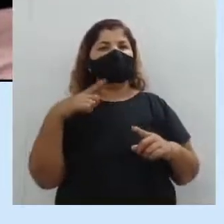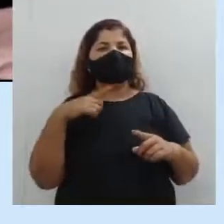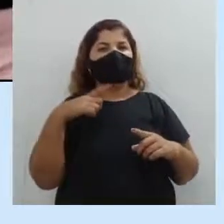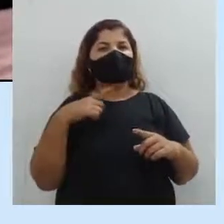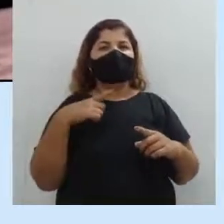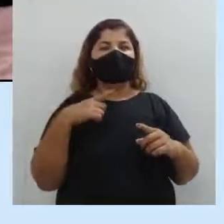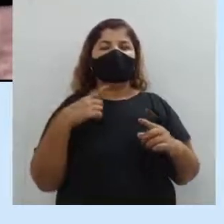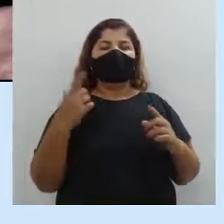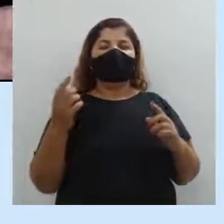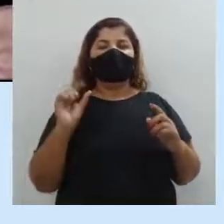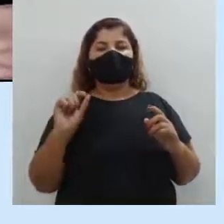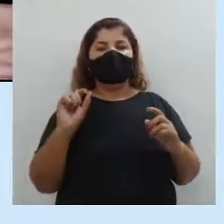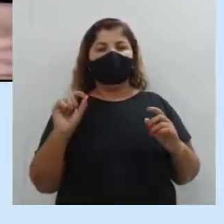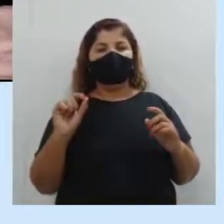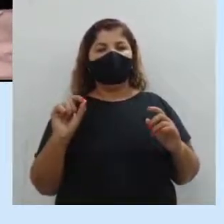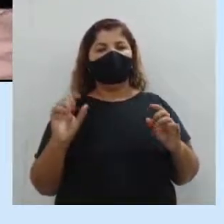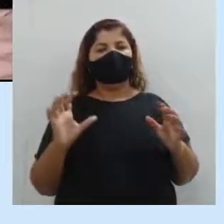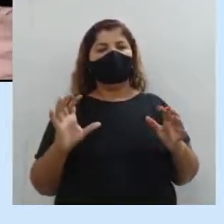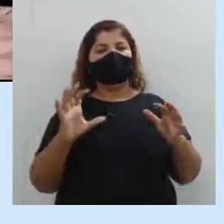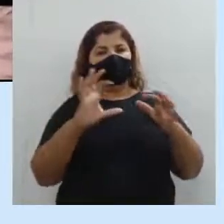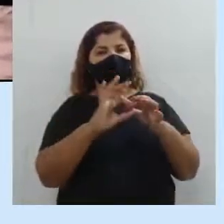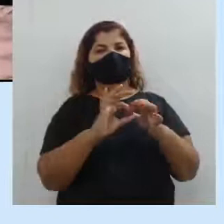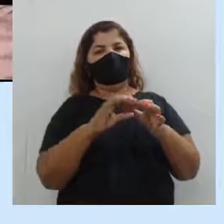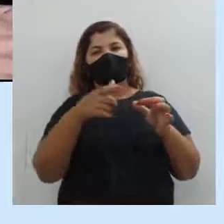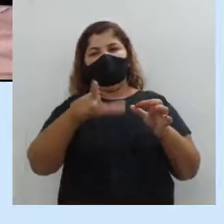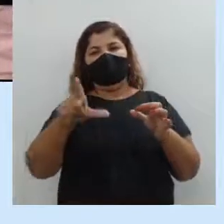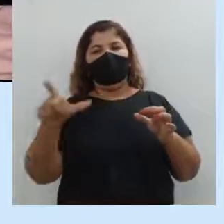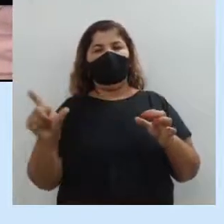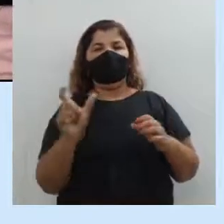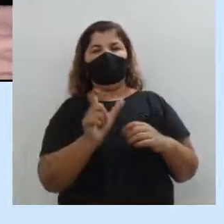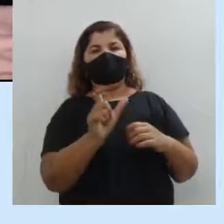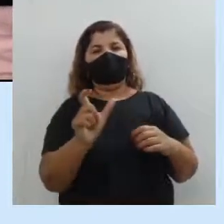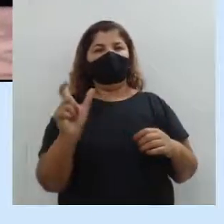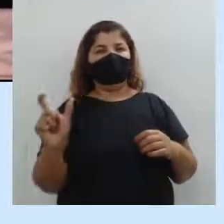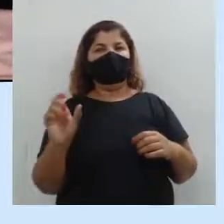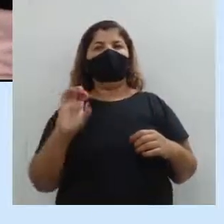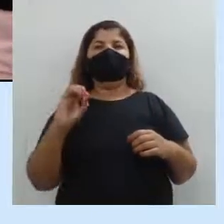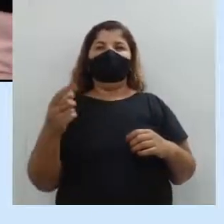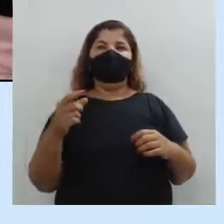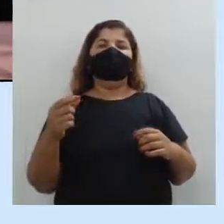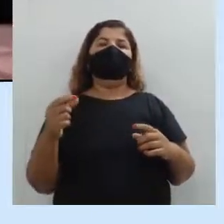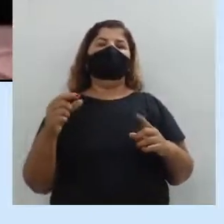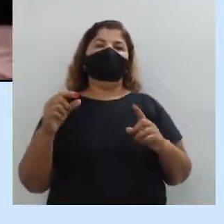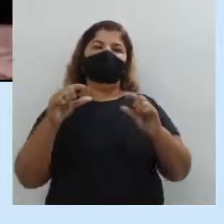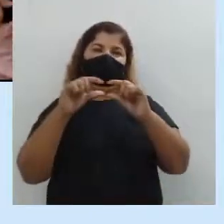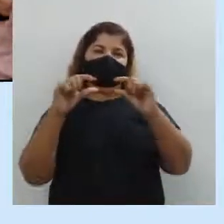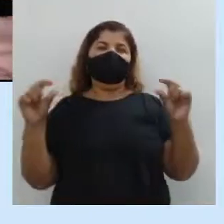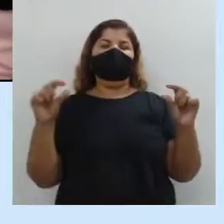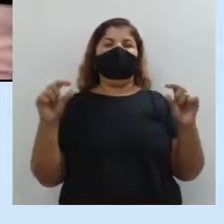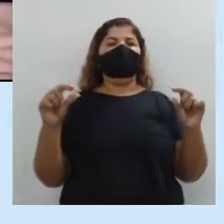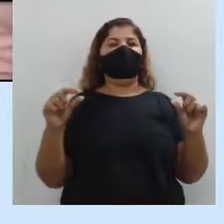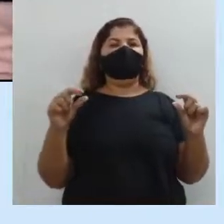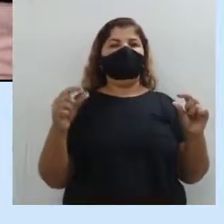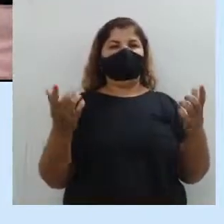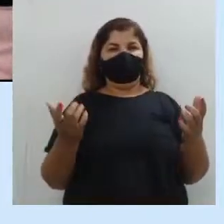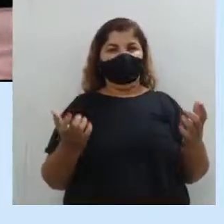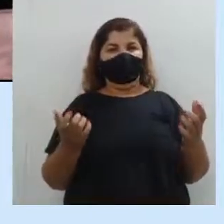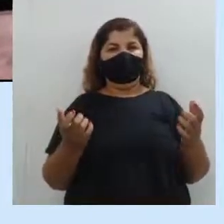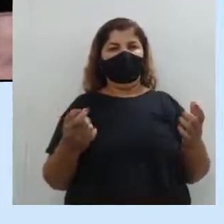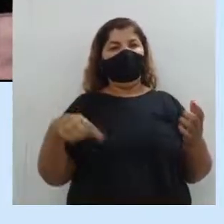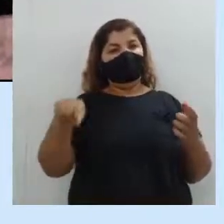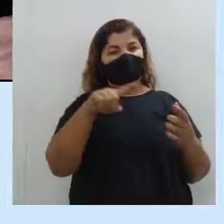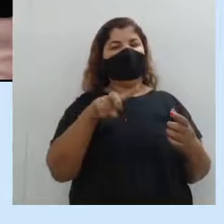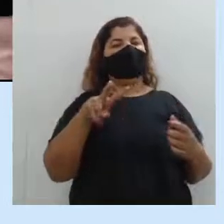né, ligadas a outras palavras ou até mesmo a uma oração inteira, que é isso que você